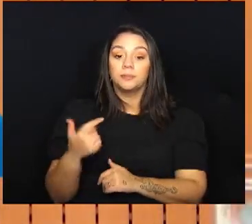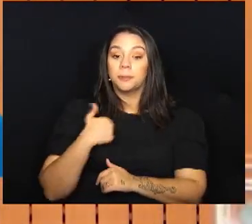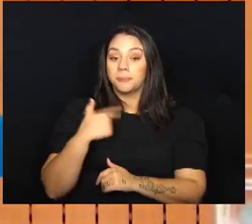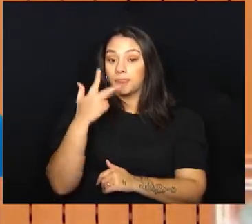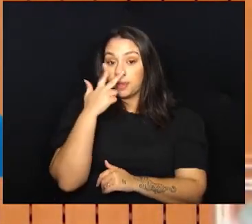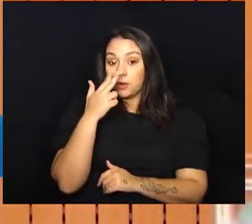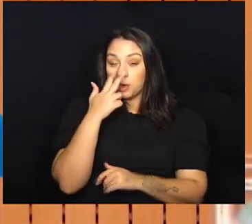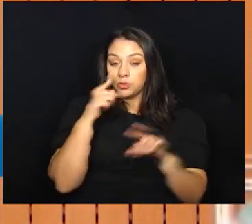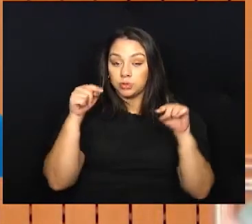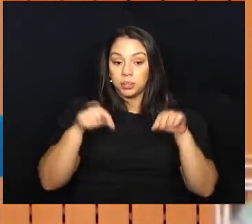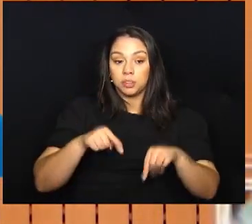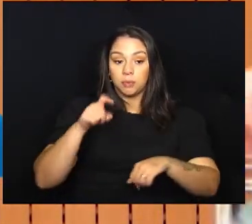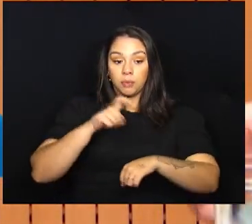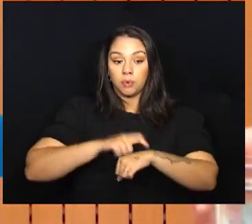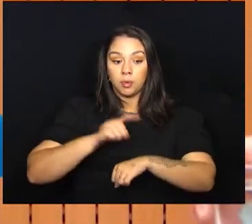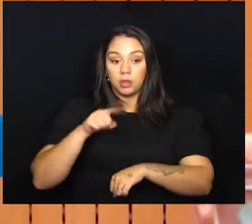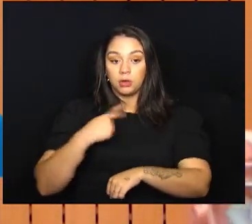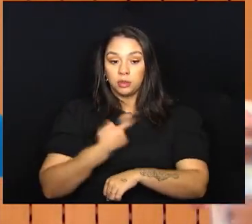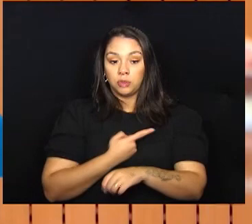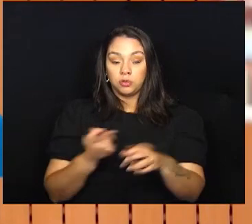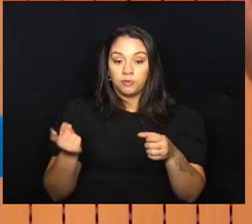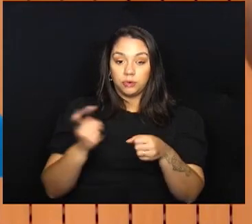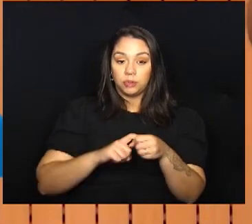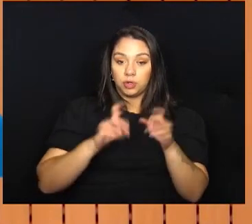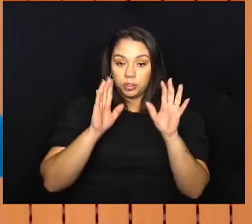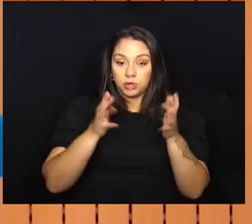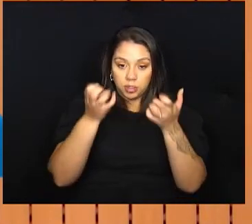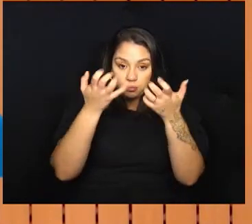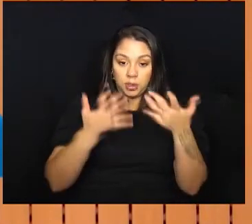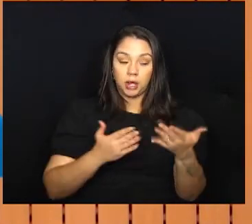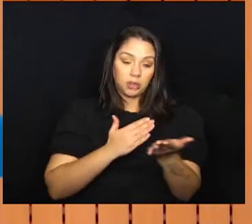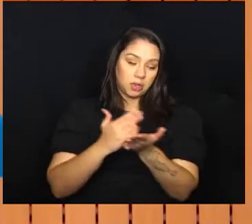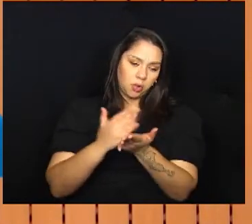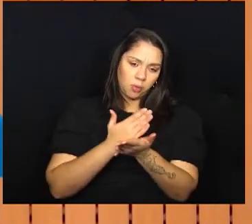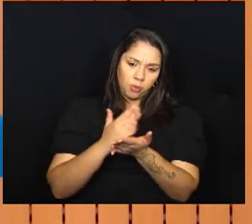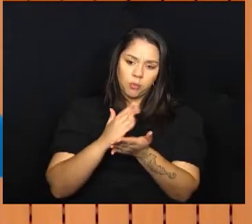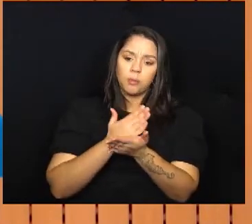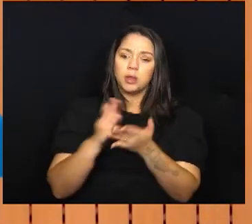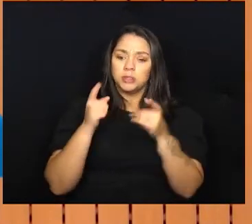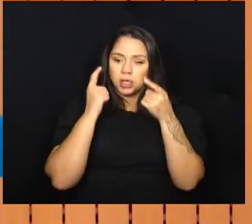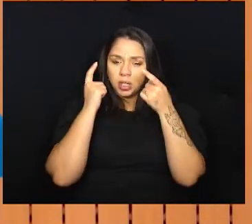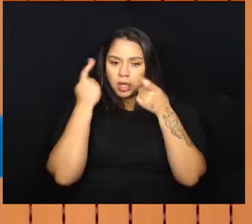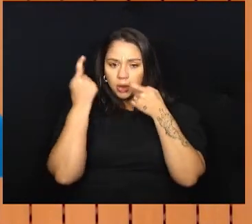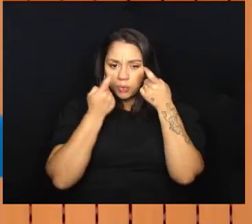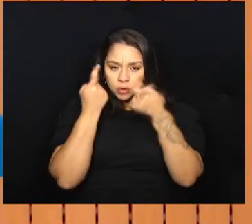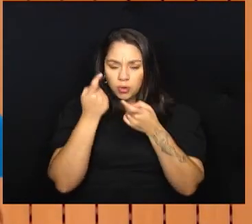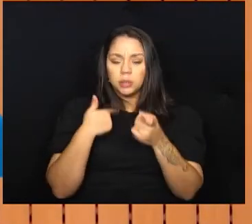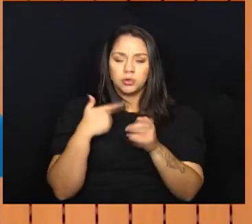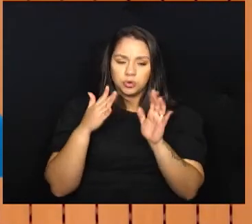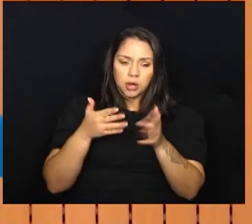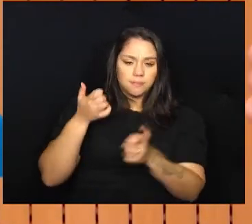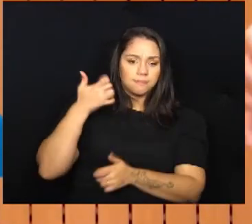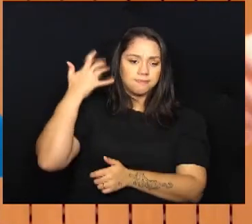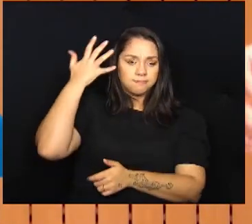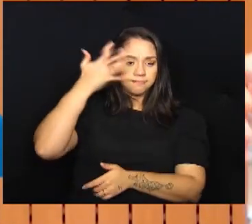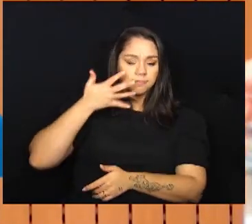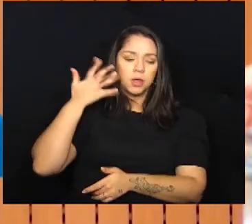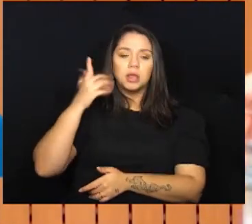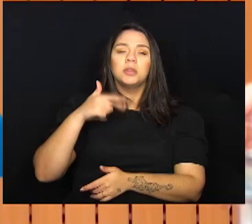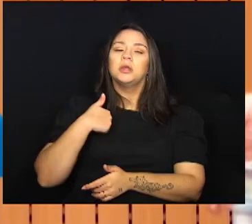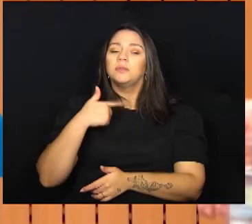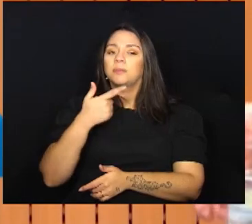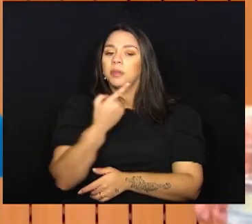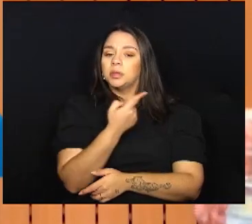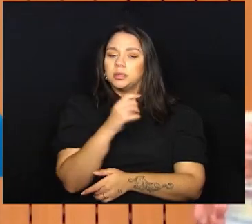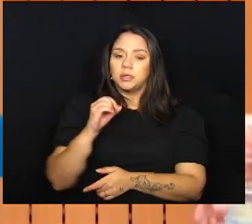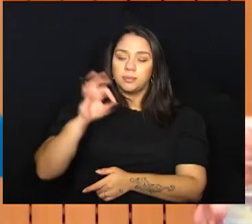nesse momento, né, que a gente voltou, já tenho falado isso em algumas reuniões, que a gente voltou ter a possibilidade de 100% dos